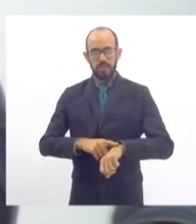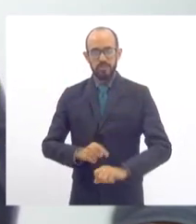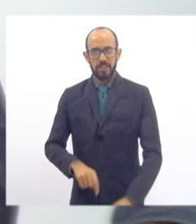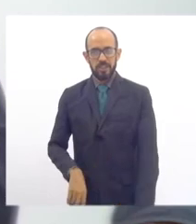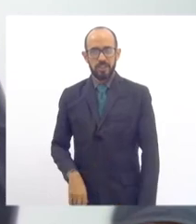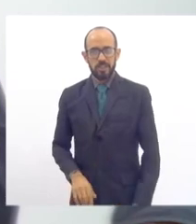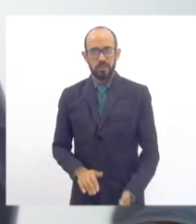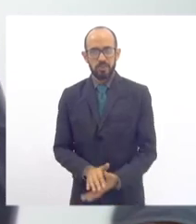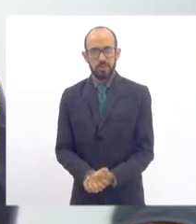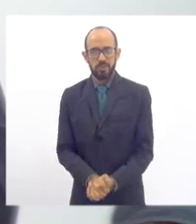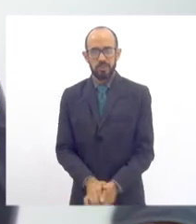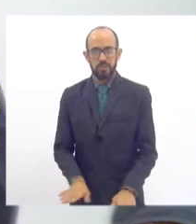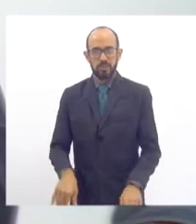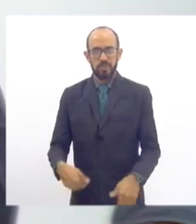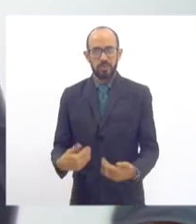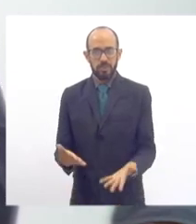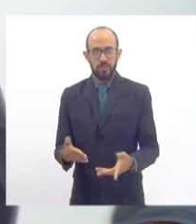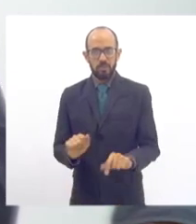desse périplo